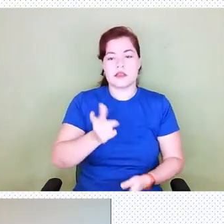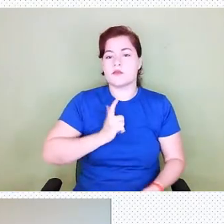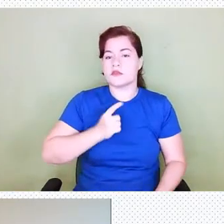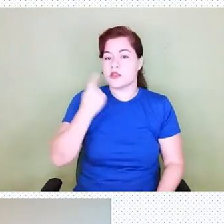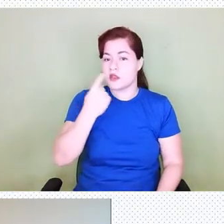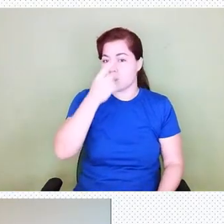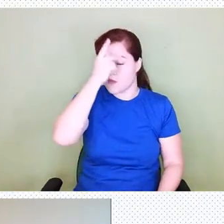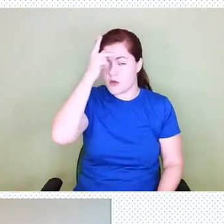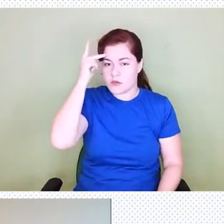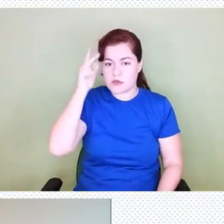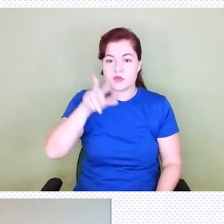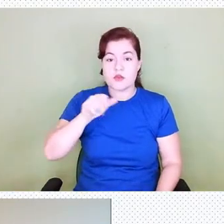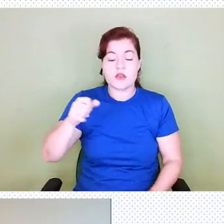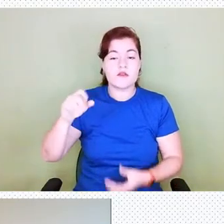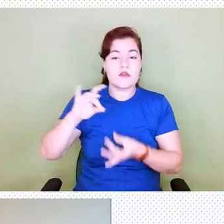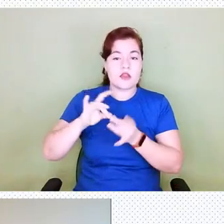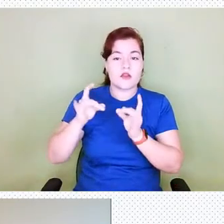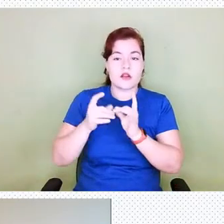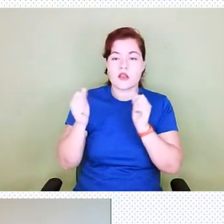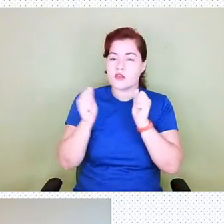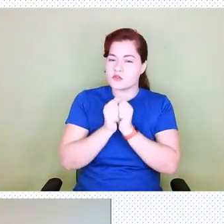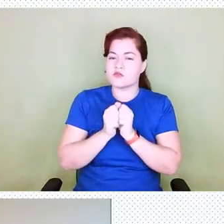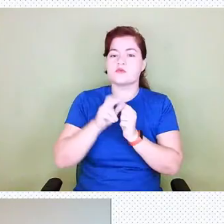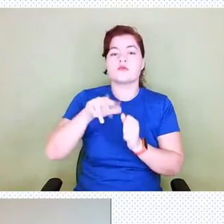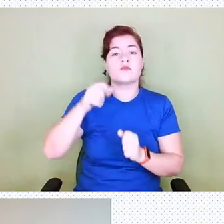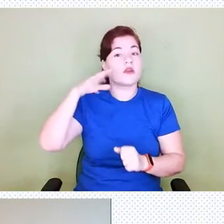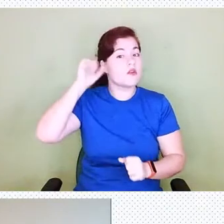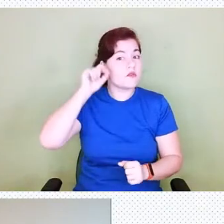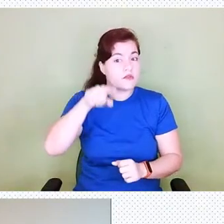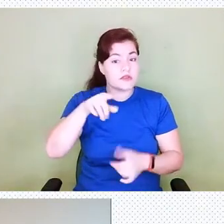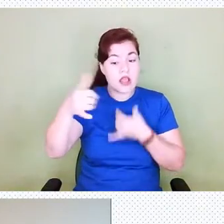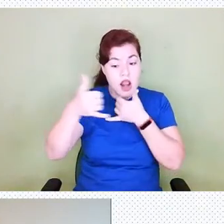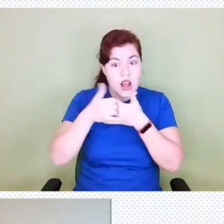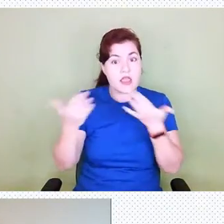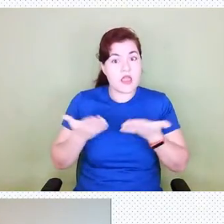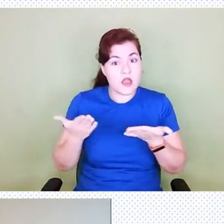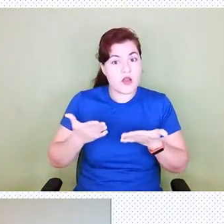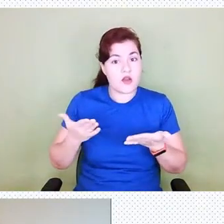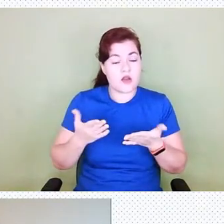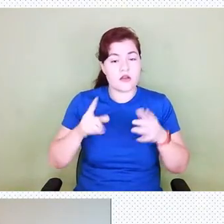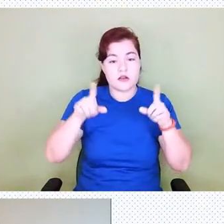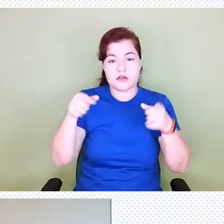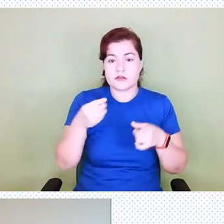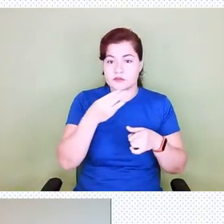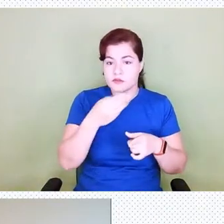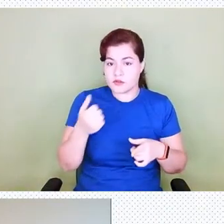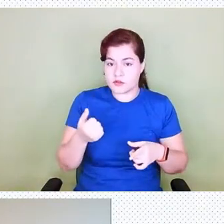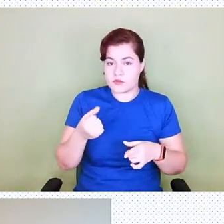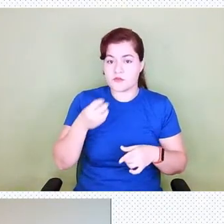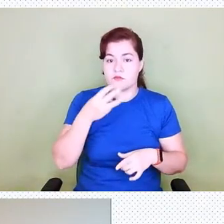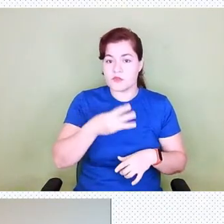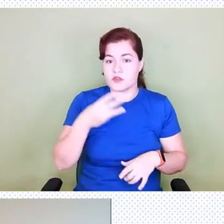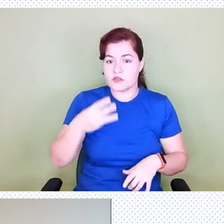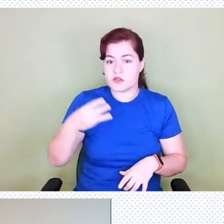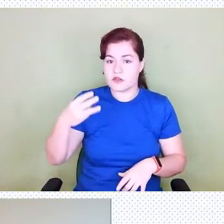vai orar com você, vai lhe escutar. Ligue agora, 31